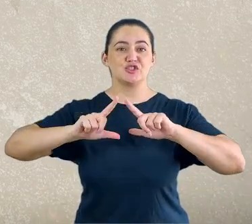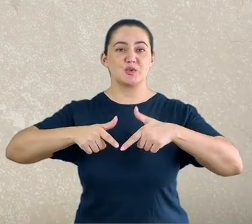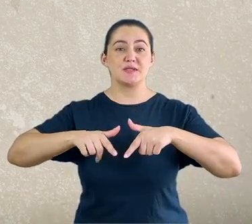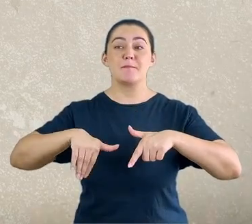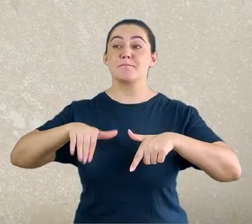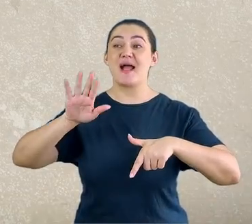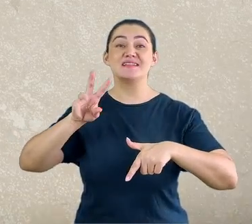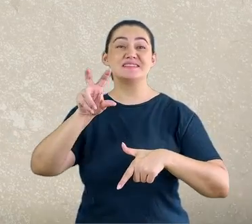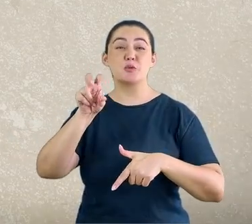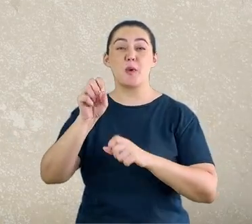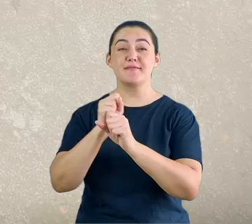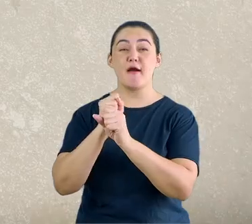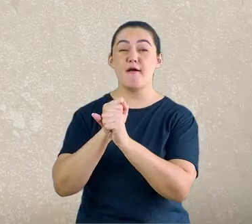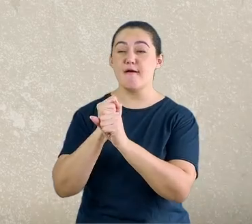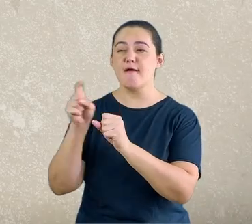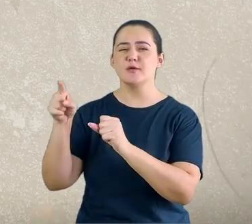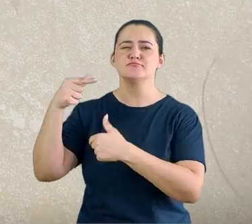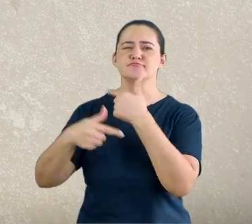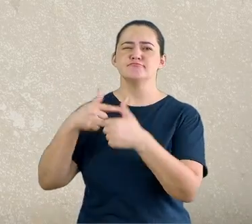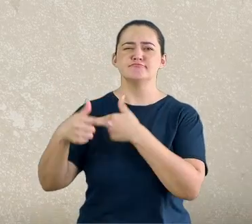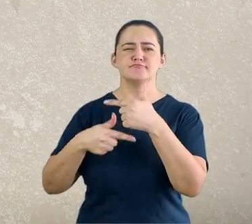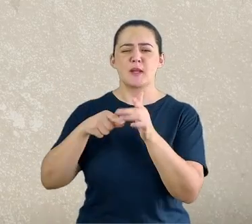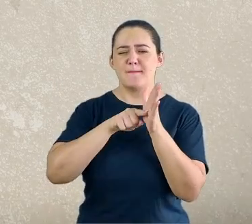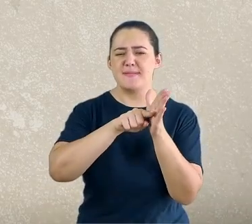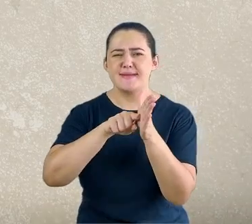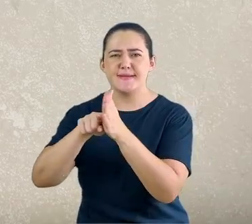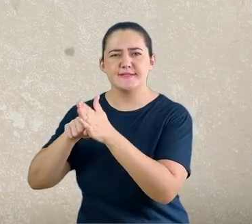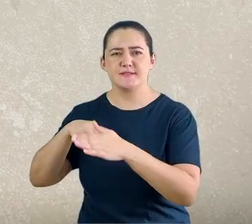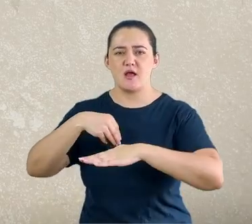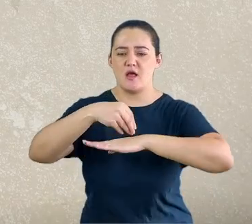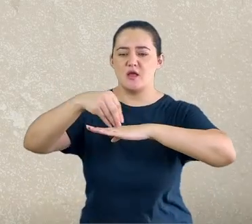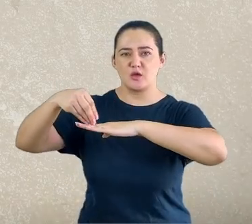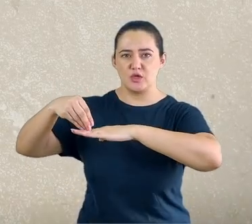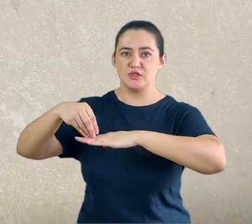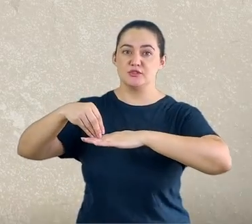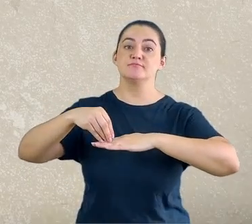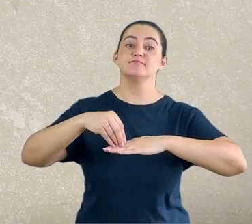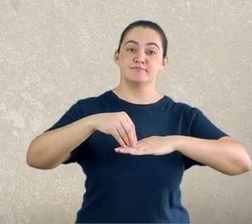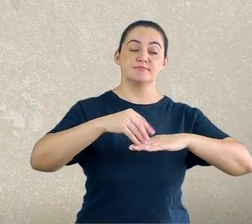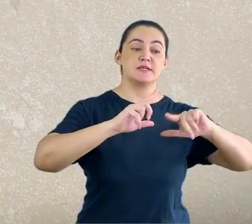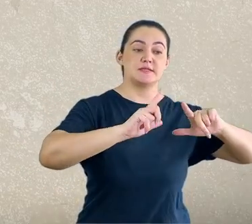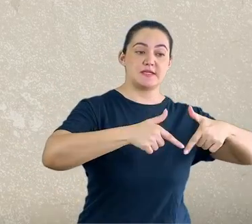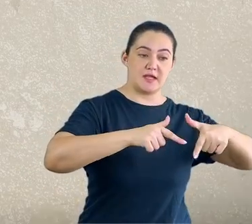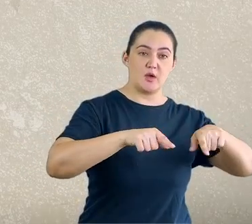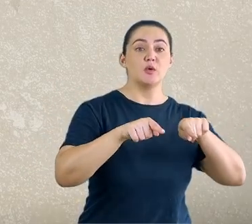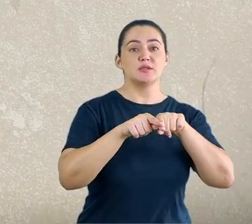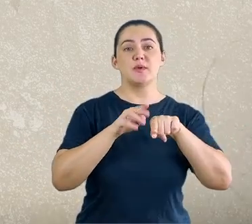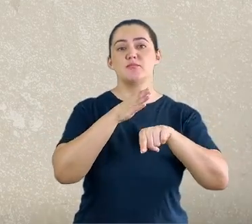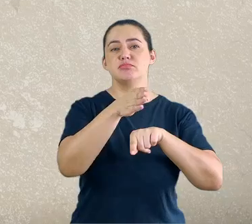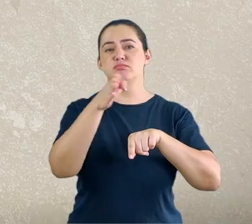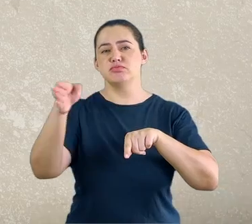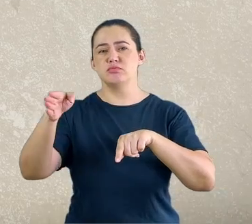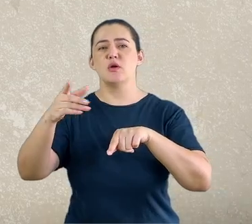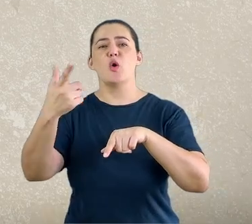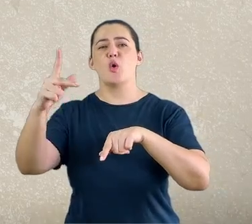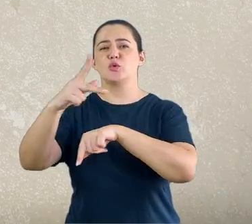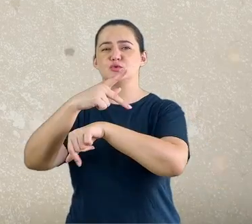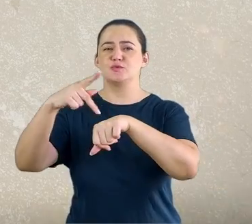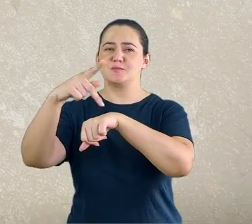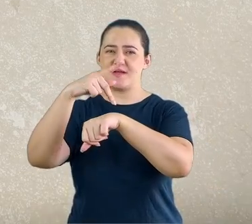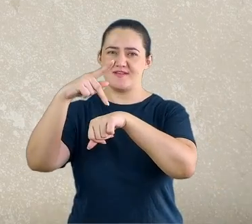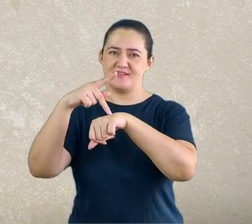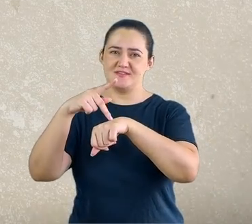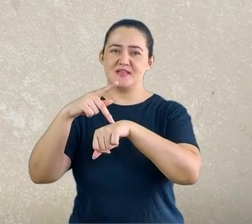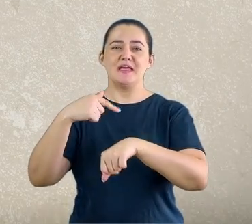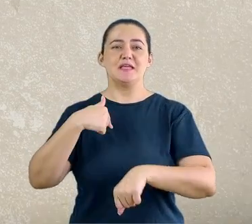de 50 anos da sua vida em pesquisas arqueológicas, tanto em Israel quanto em outros países, como na Jordânia, por exemplo.